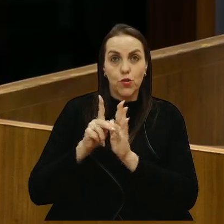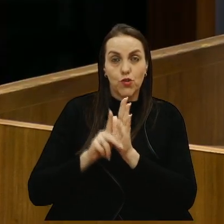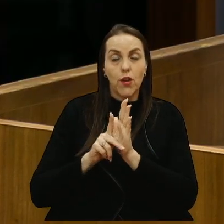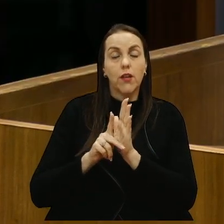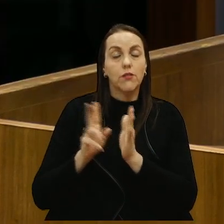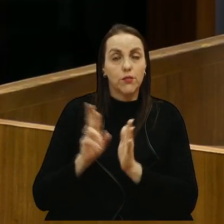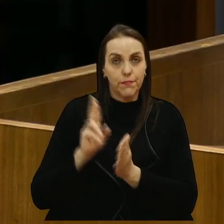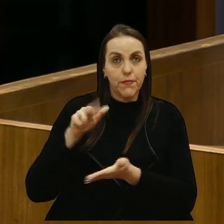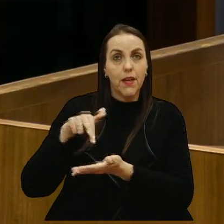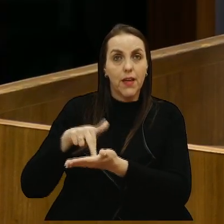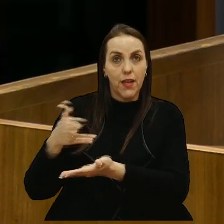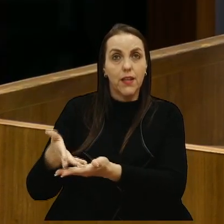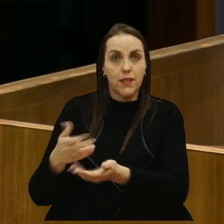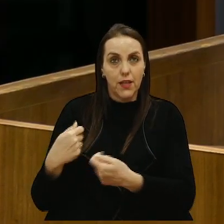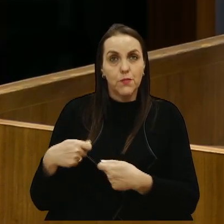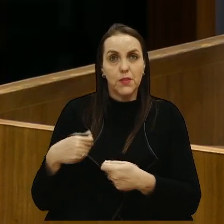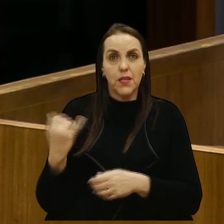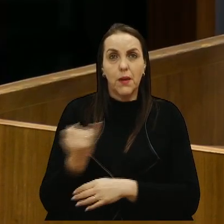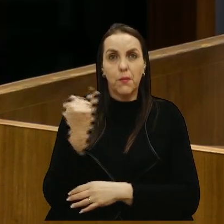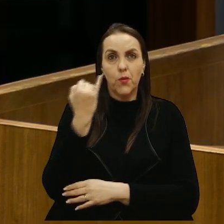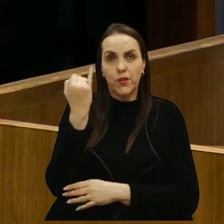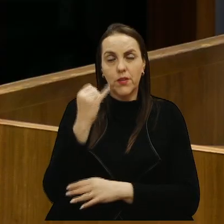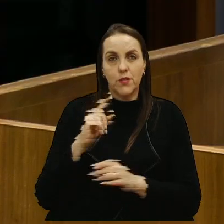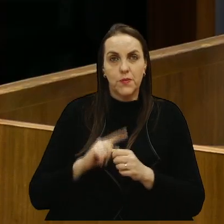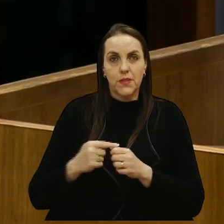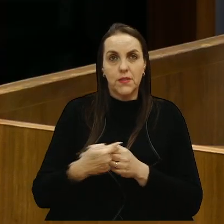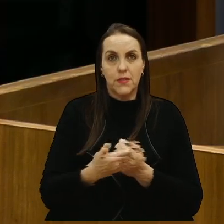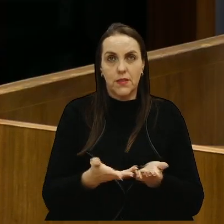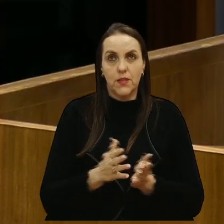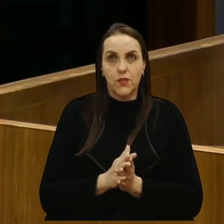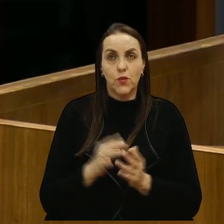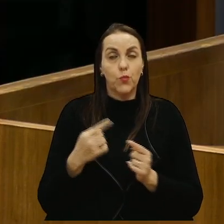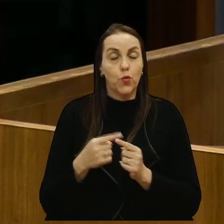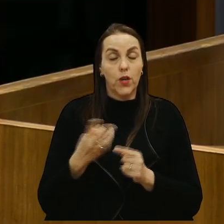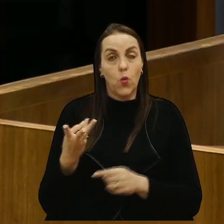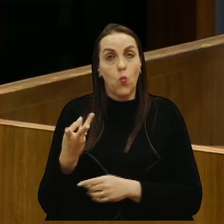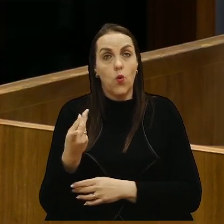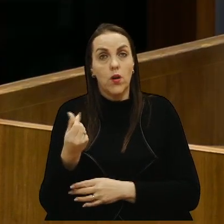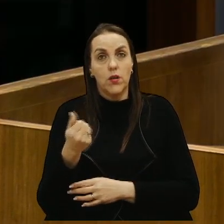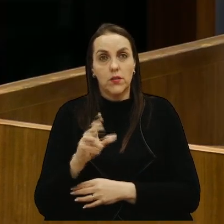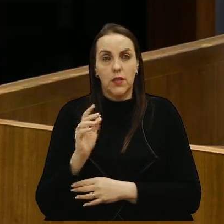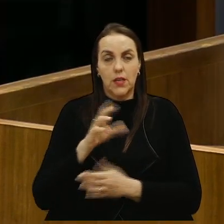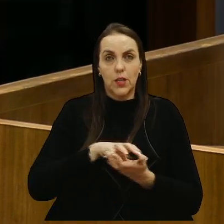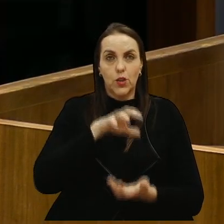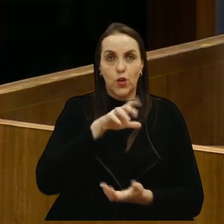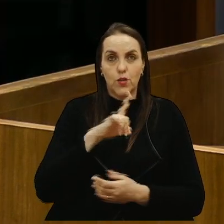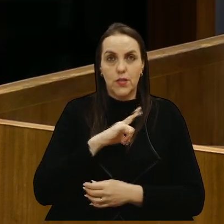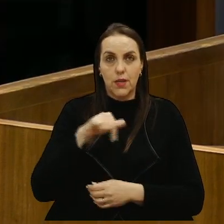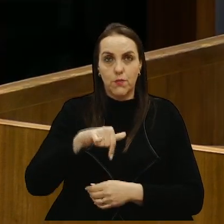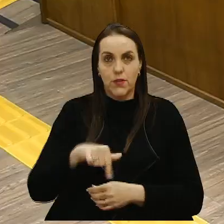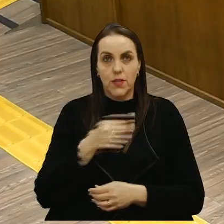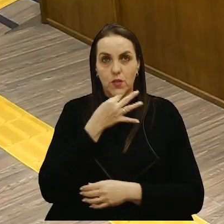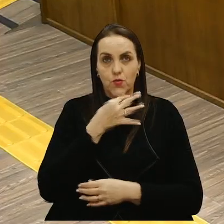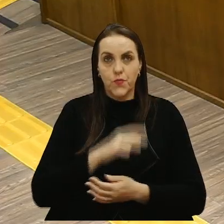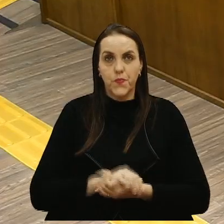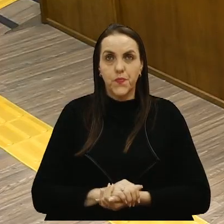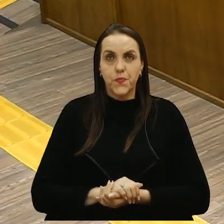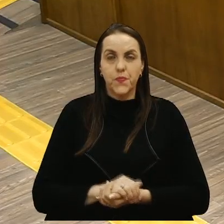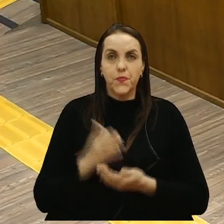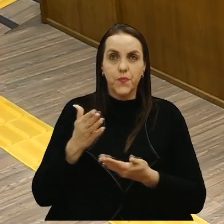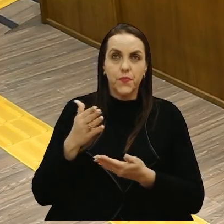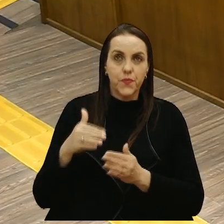papel, porque é um projeto muito importante para a nossa cidade, devido à quantidade de idosos que a gente tem. Só a parte, vereadora, por